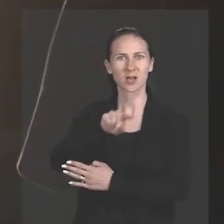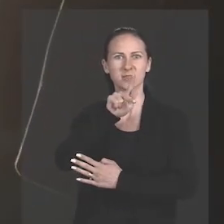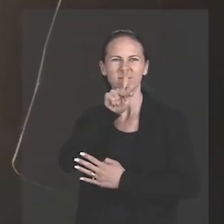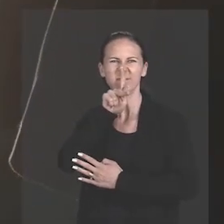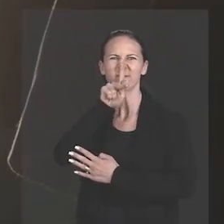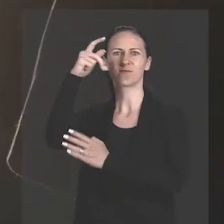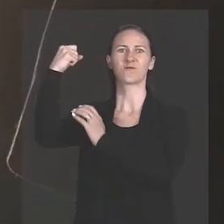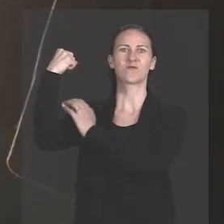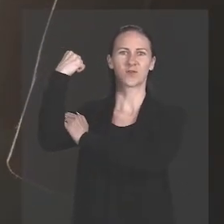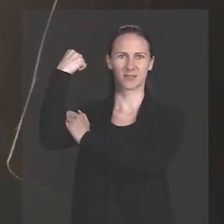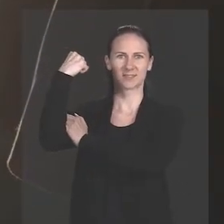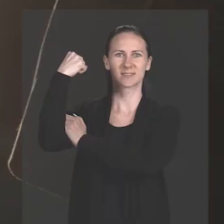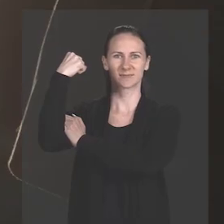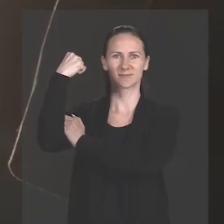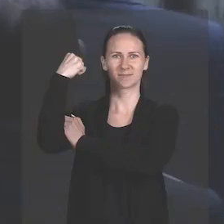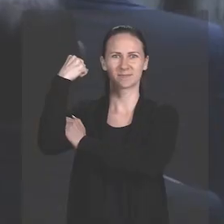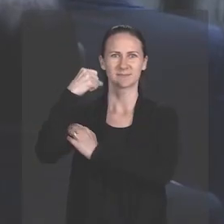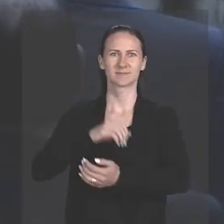Essa é a nossa força.